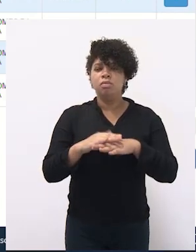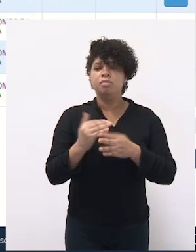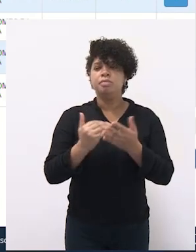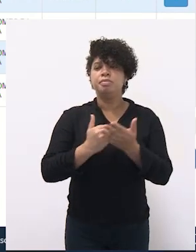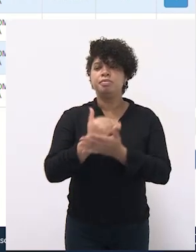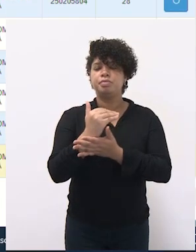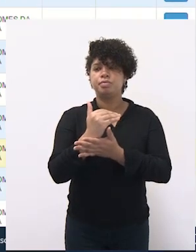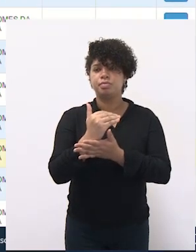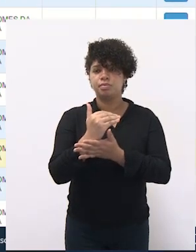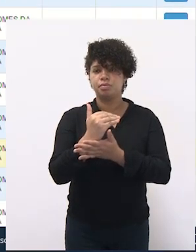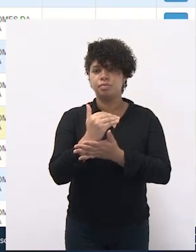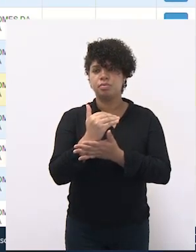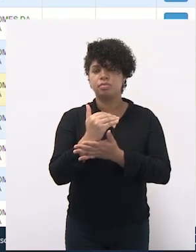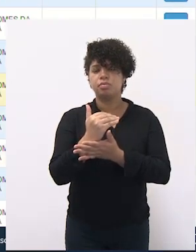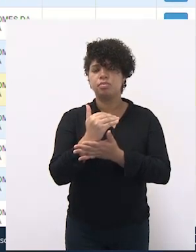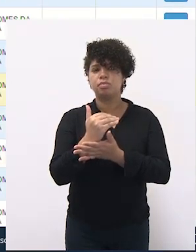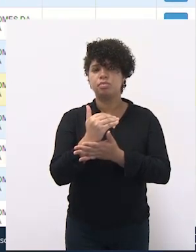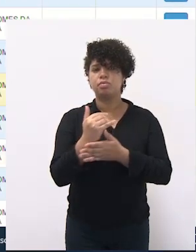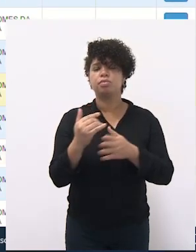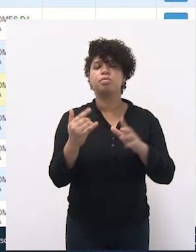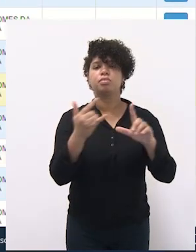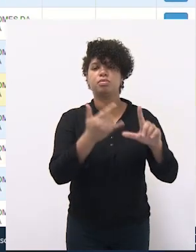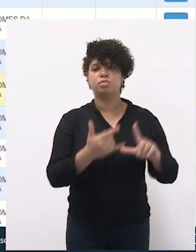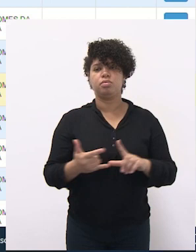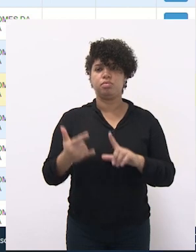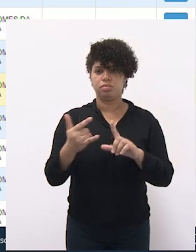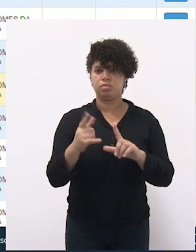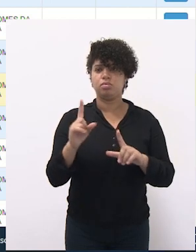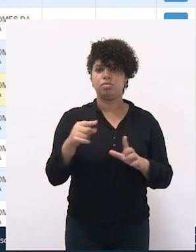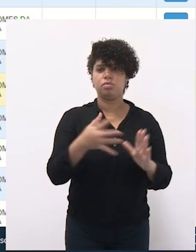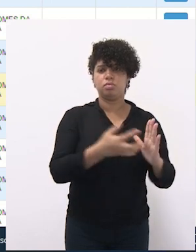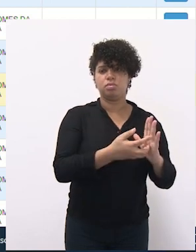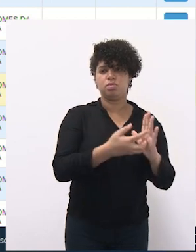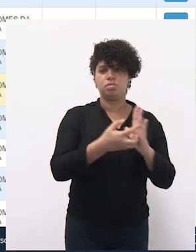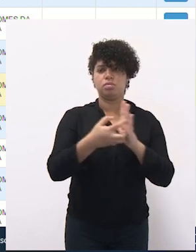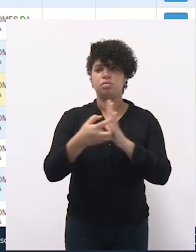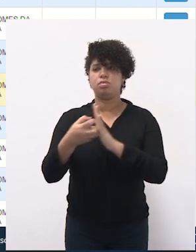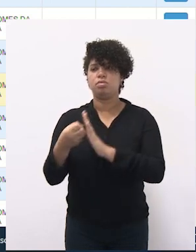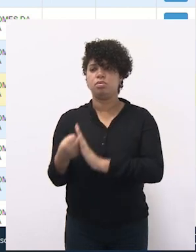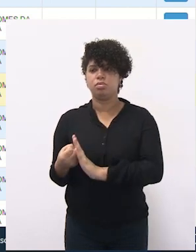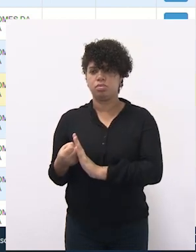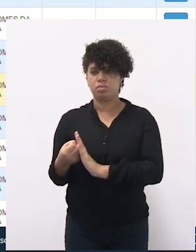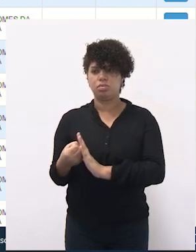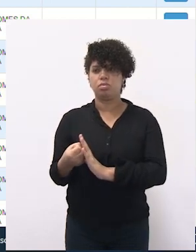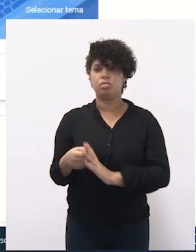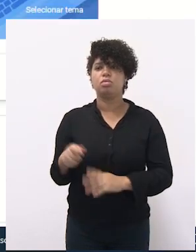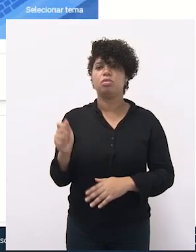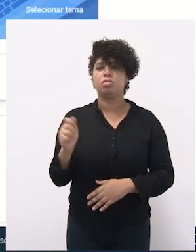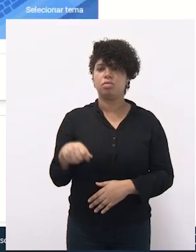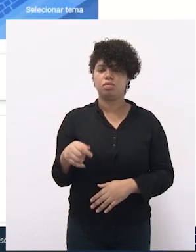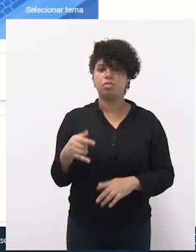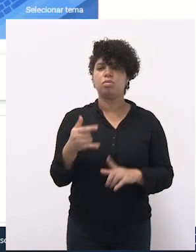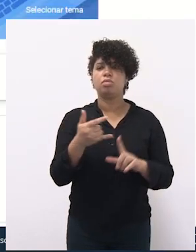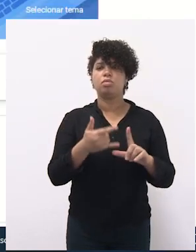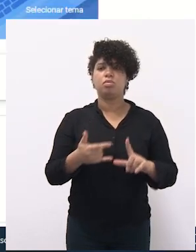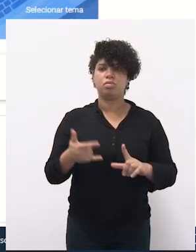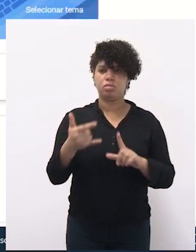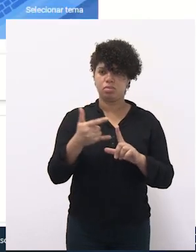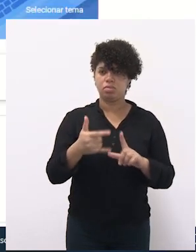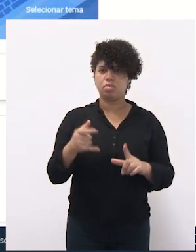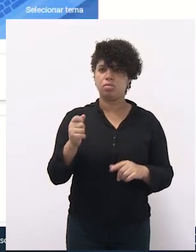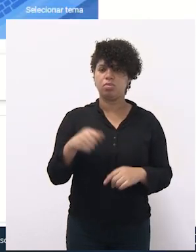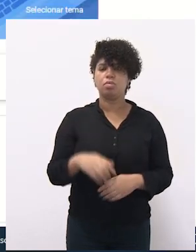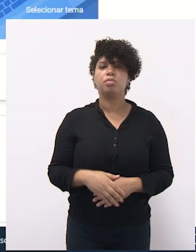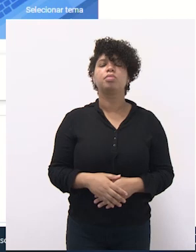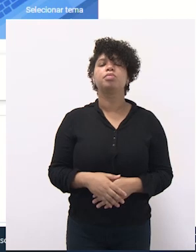Classroom. Assim que a gente importa os alunos para dentro da plataforma, dentro do Google Sala de